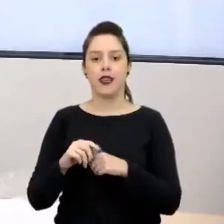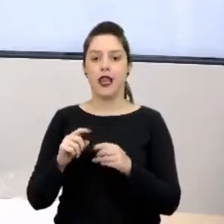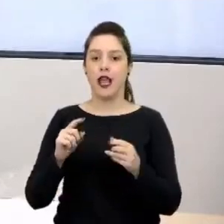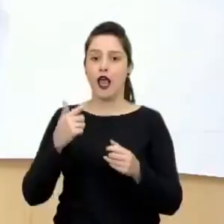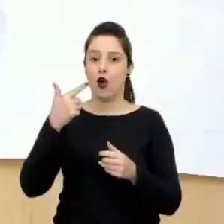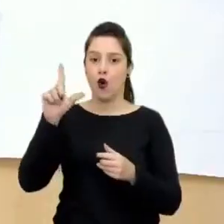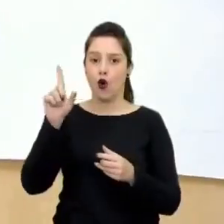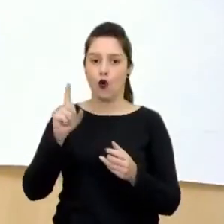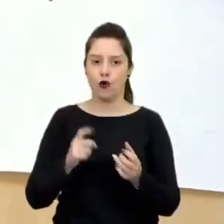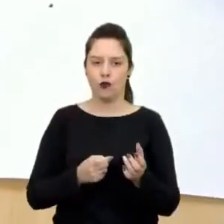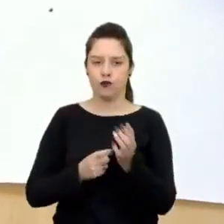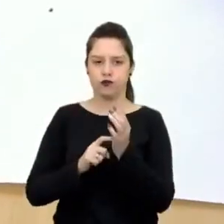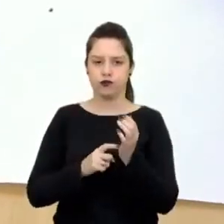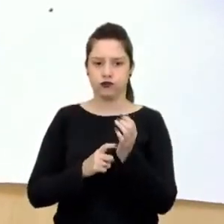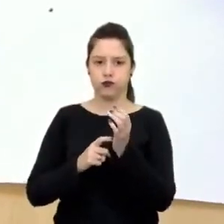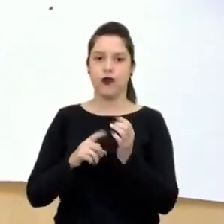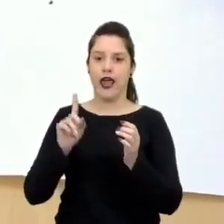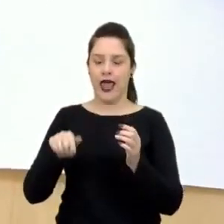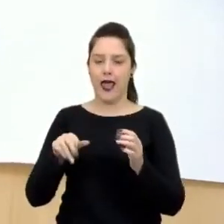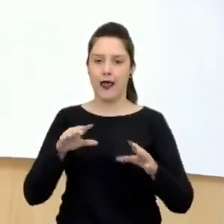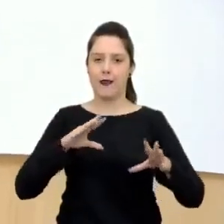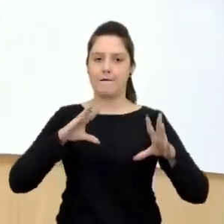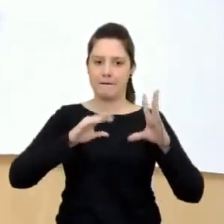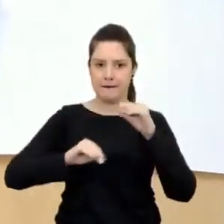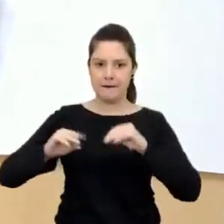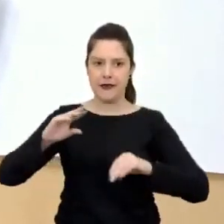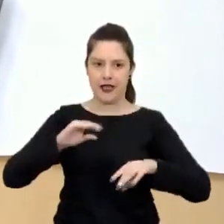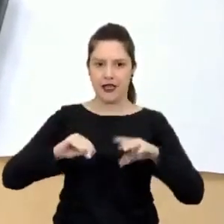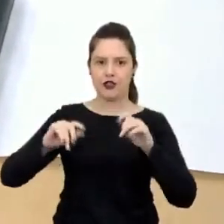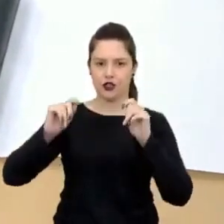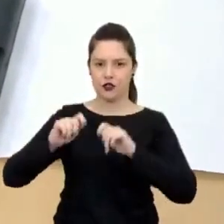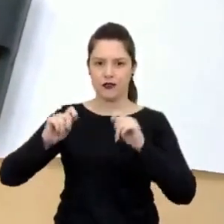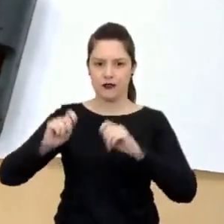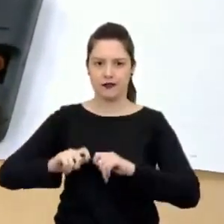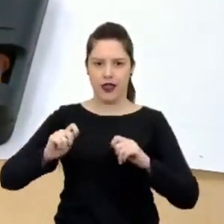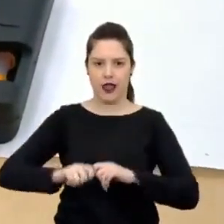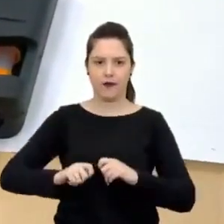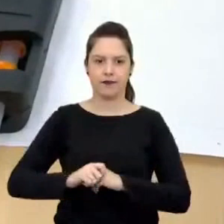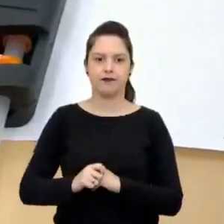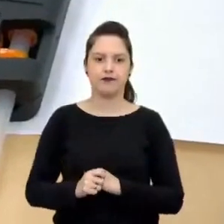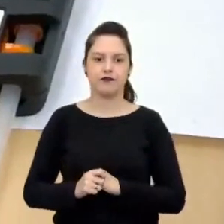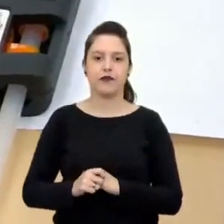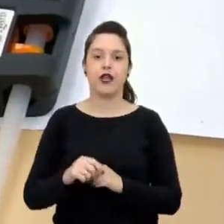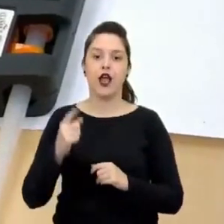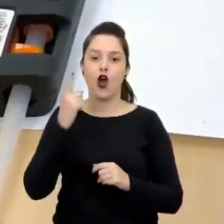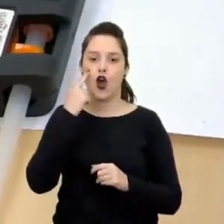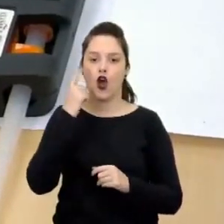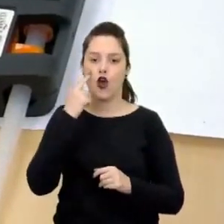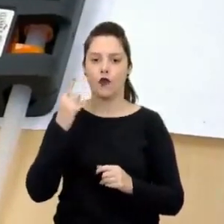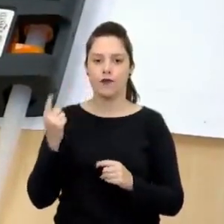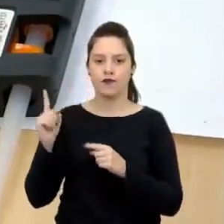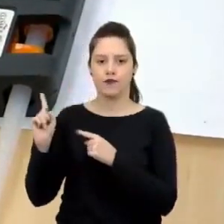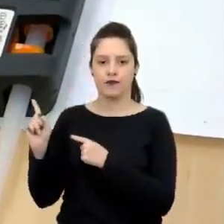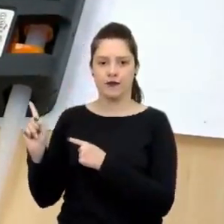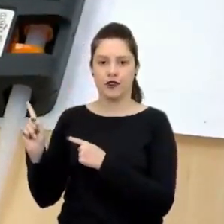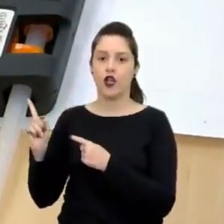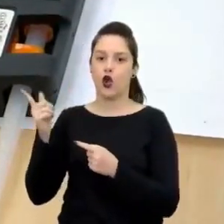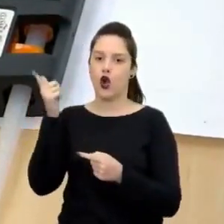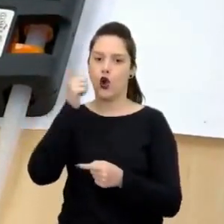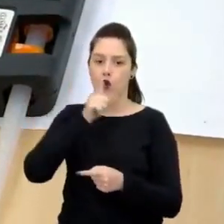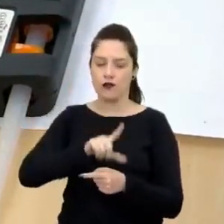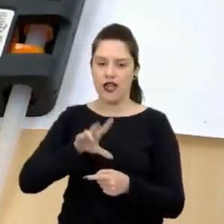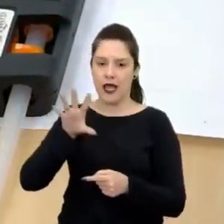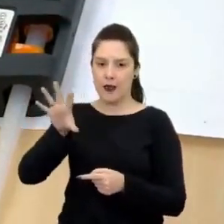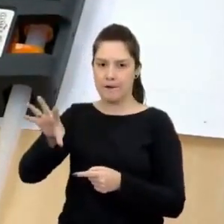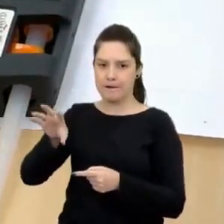aqui eu mexi. A Fabiana mexeu? Claro que a Fabiana mexeu. Eu vou até pegar o alicate que fica melhor. Você consegue